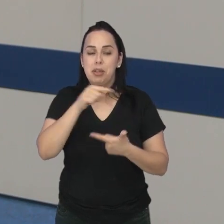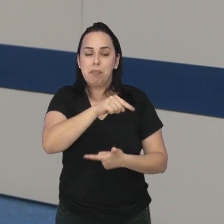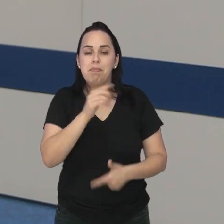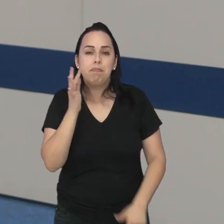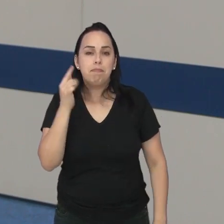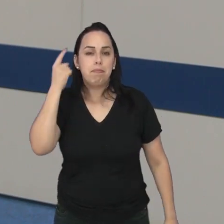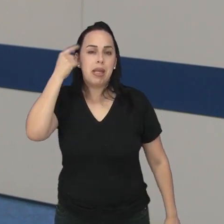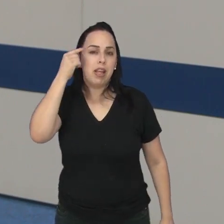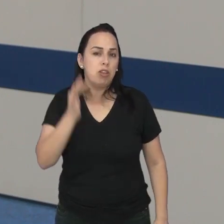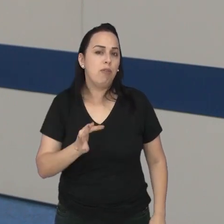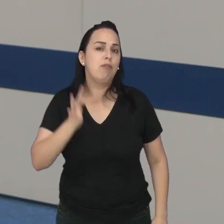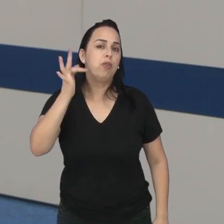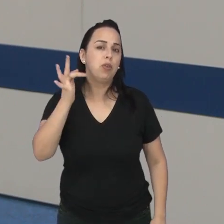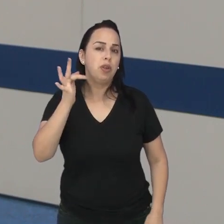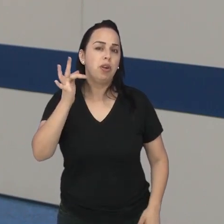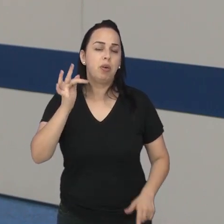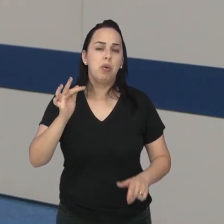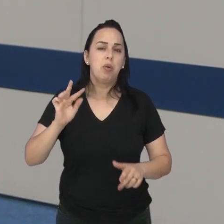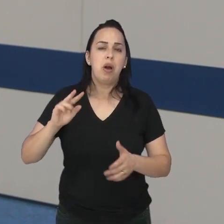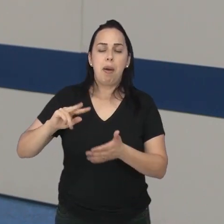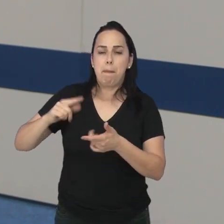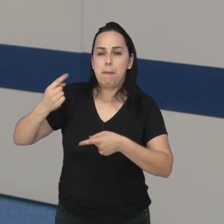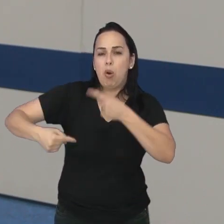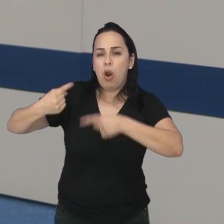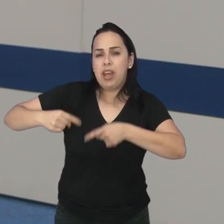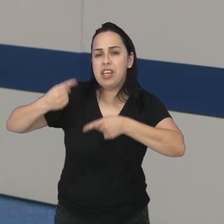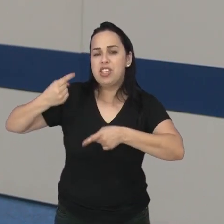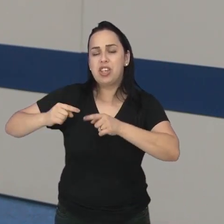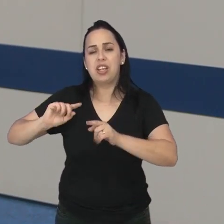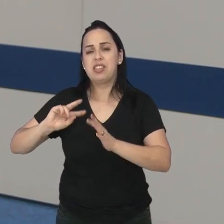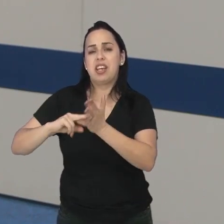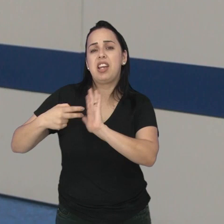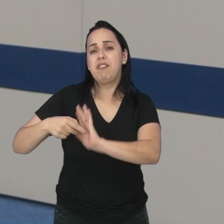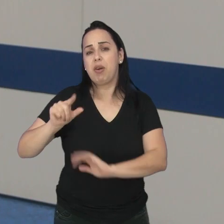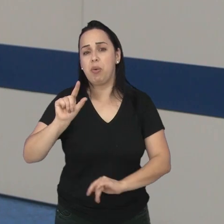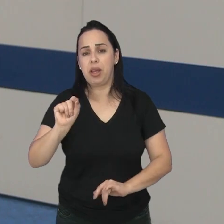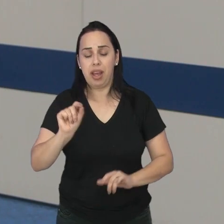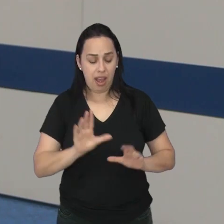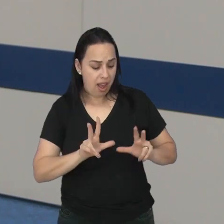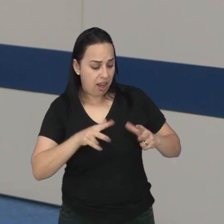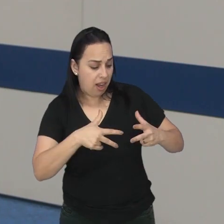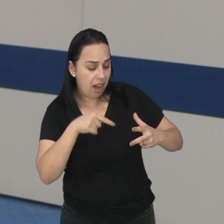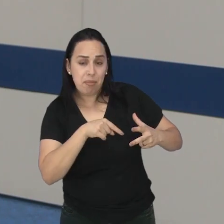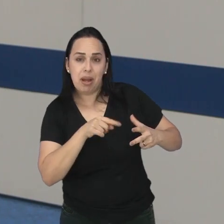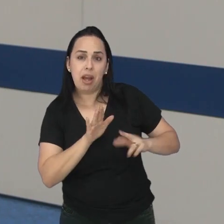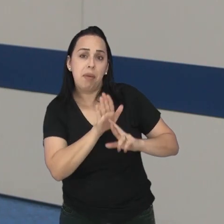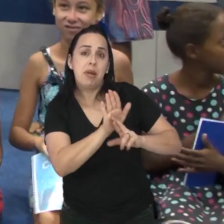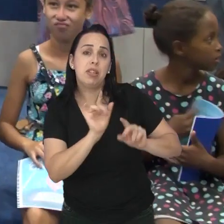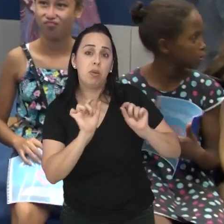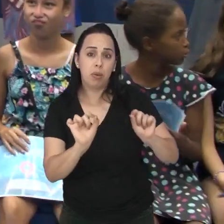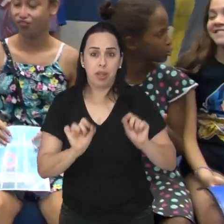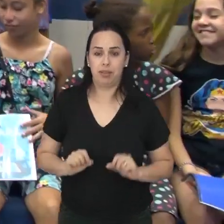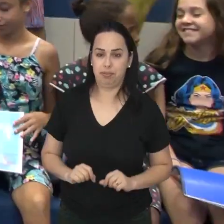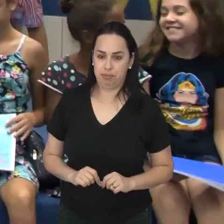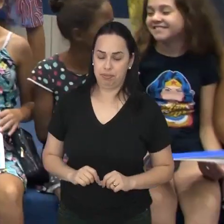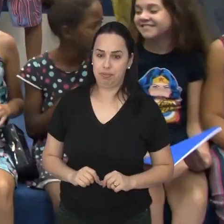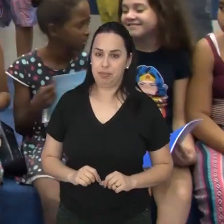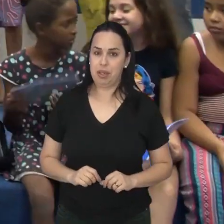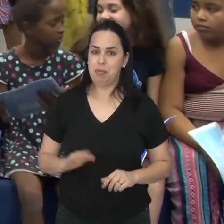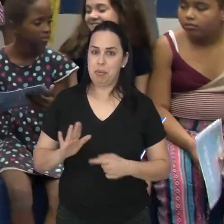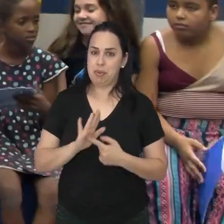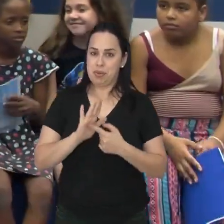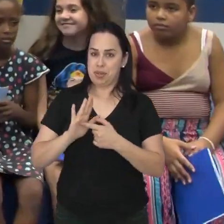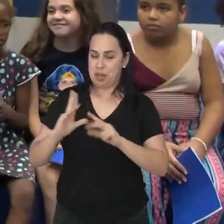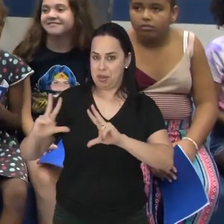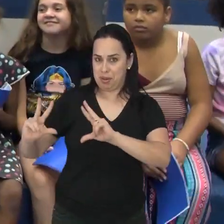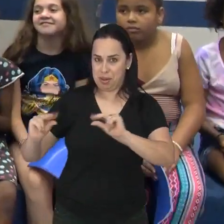para o futuro, para eles aprenderem o que é política, o que é a importância da Câmara Municipal, da Prefeitura da nossa cidade. E para mostrar que a